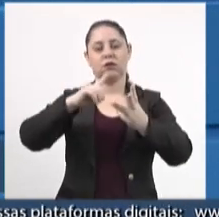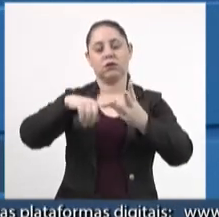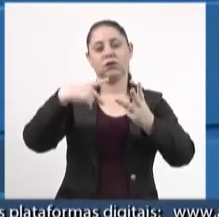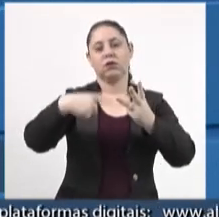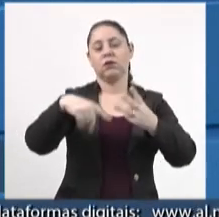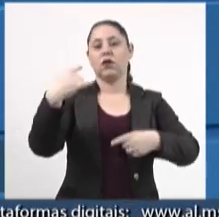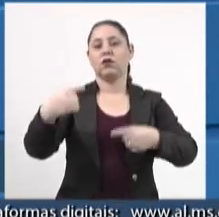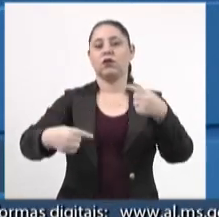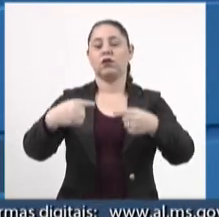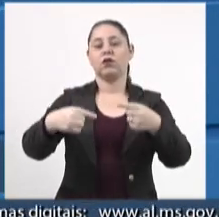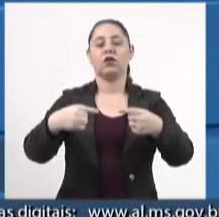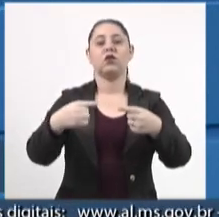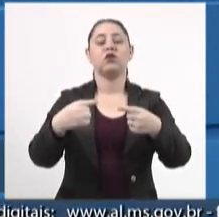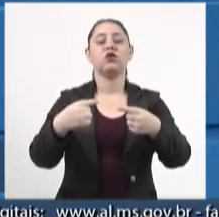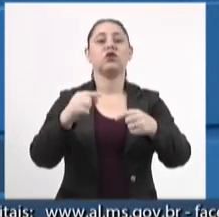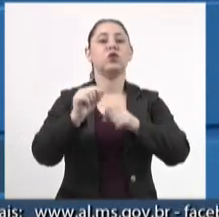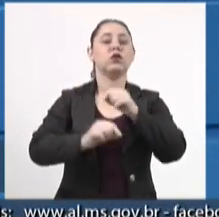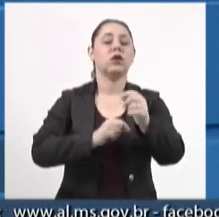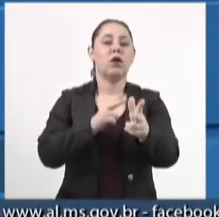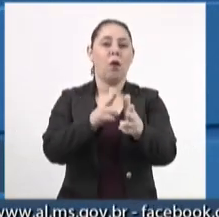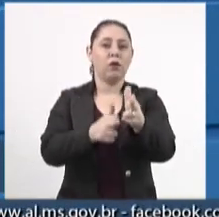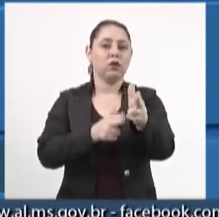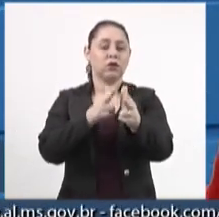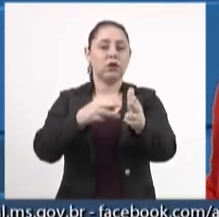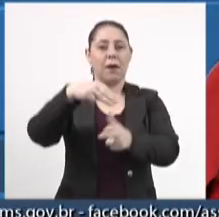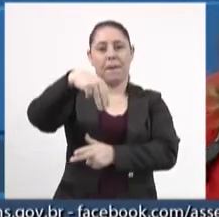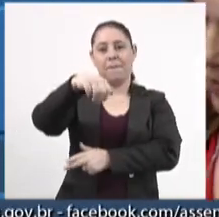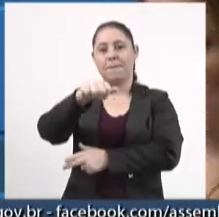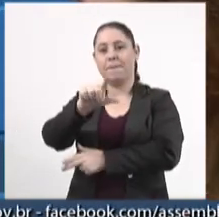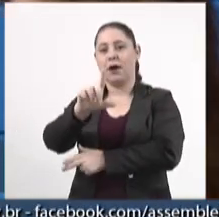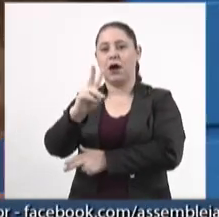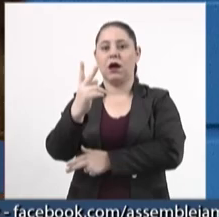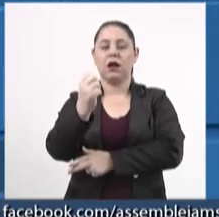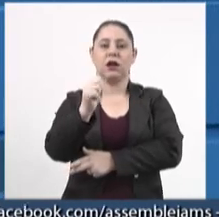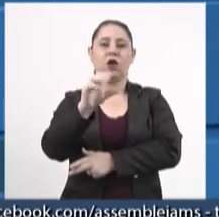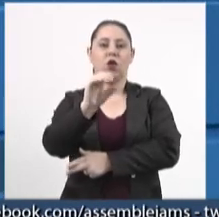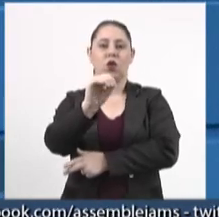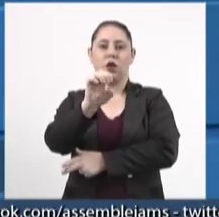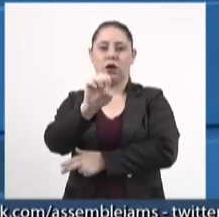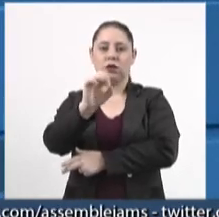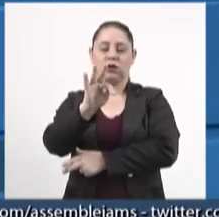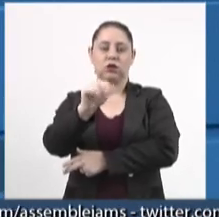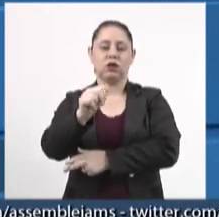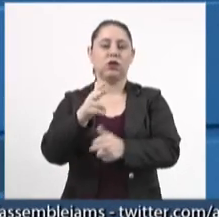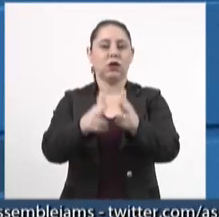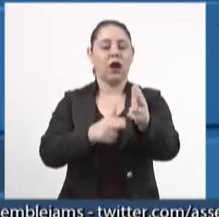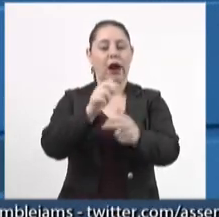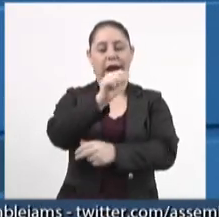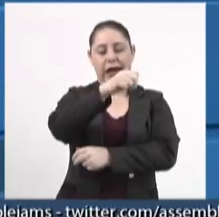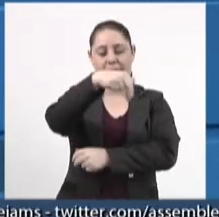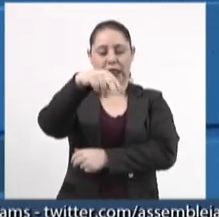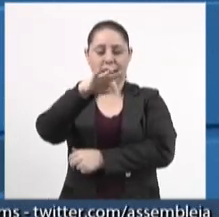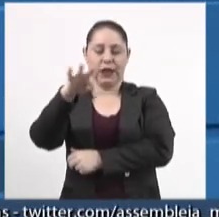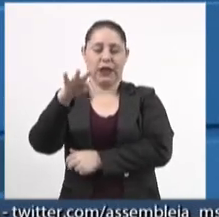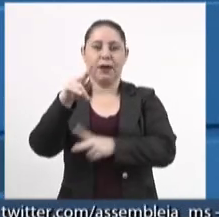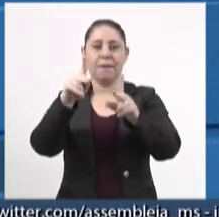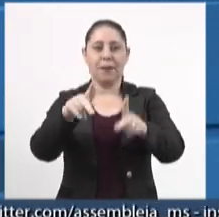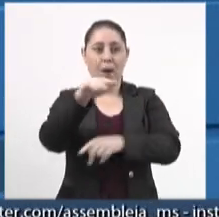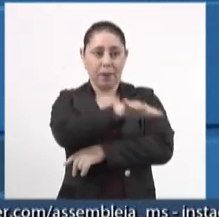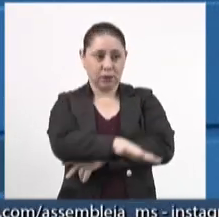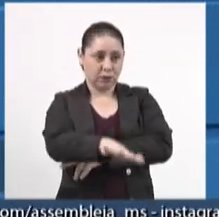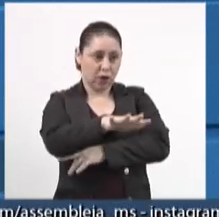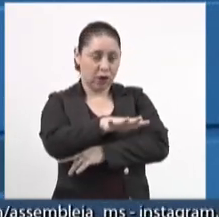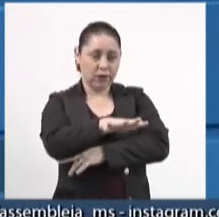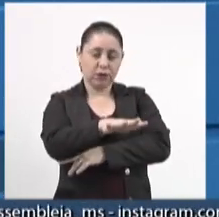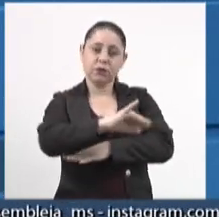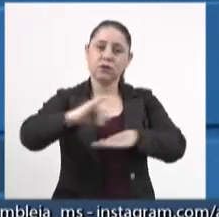para discutir a concessão da ferrovia Malha Oeste pela Agência Nacional de Transportes Terrestres, ANTT, com a população local